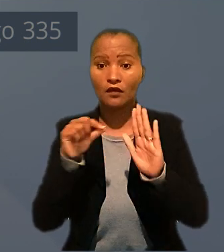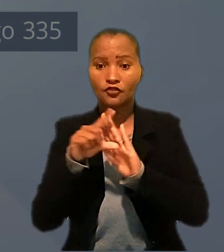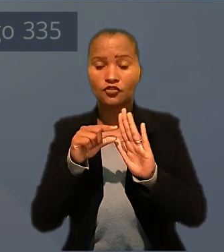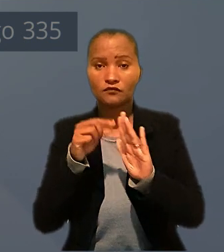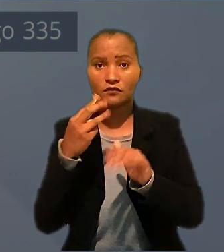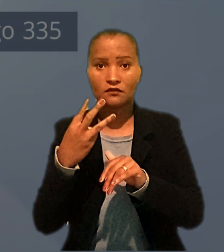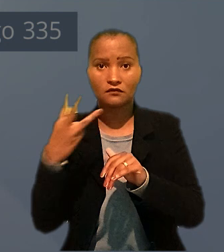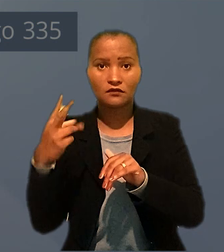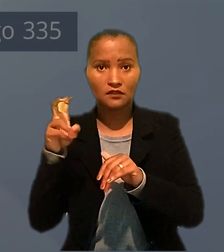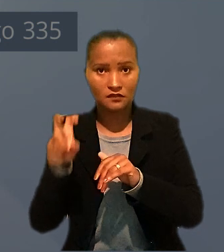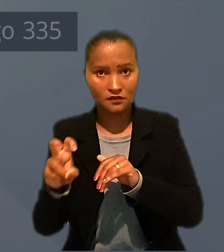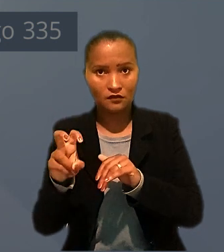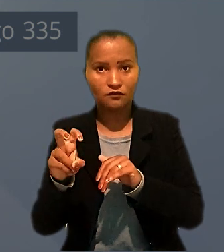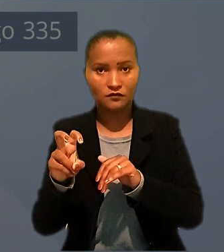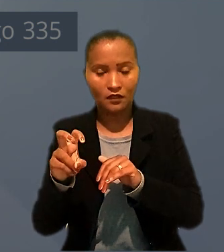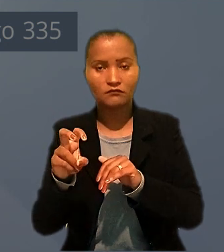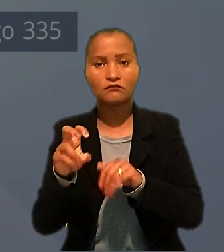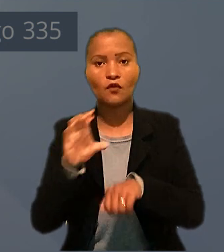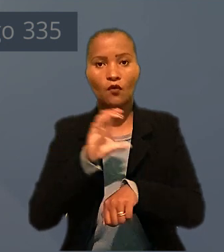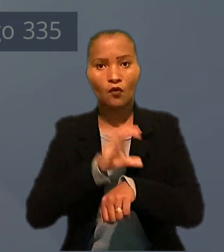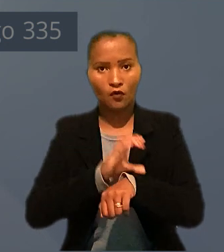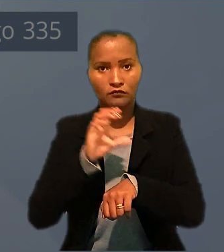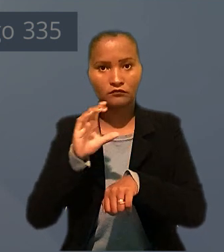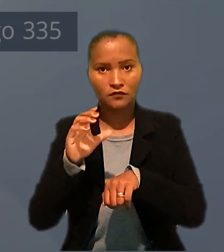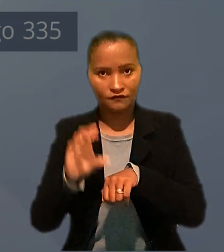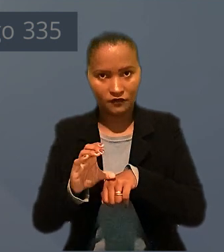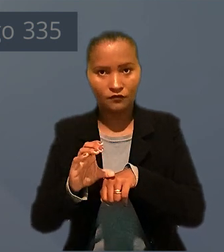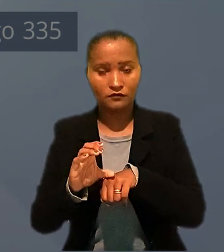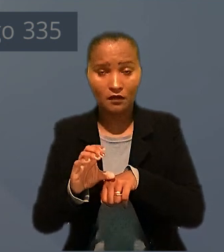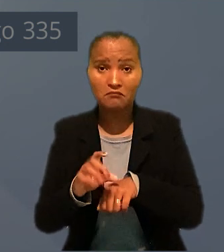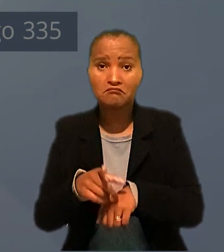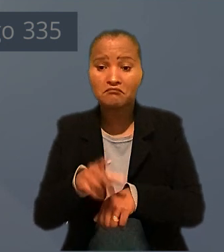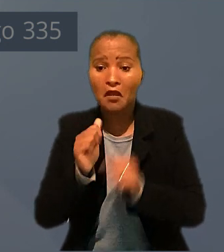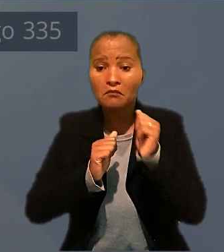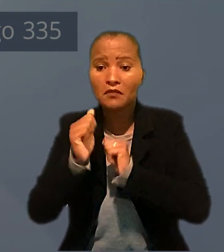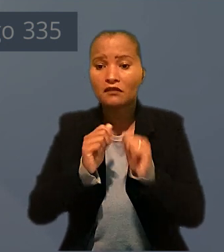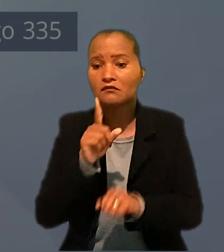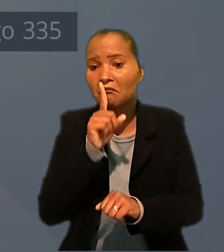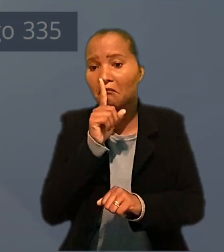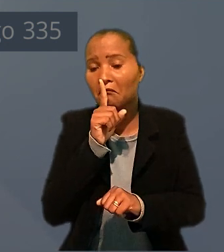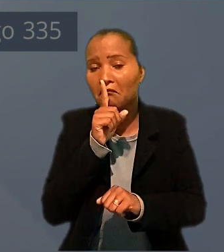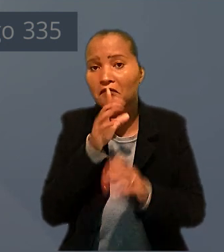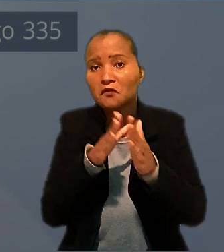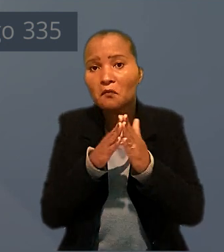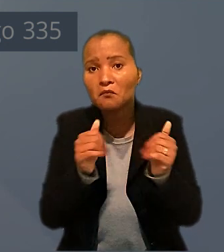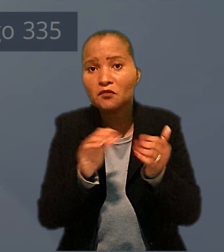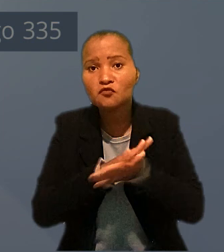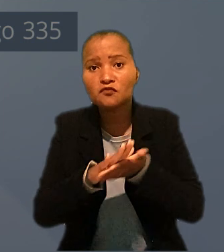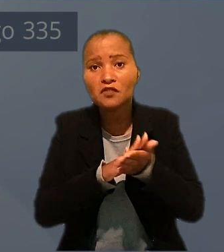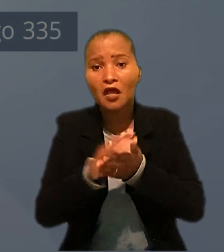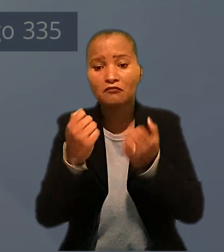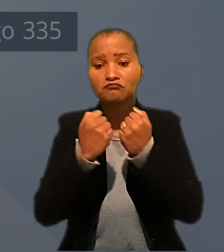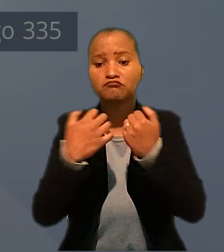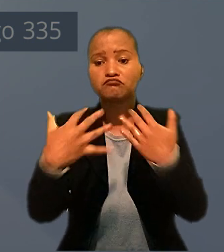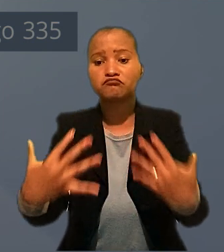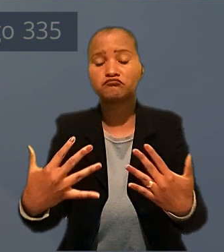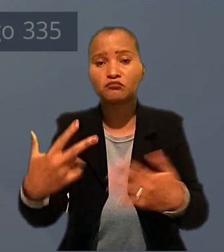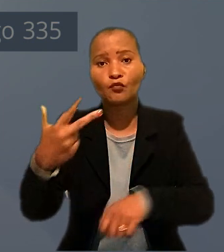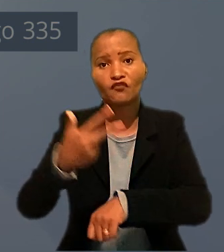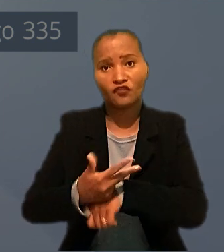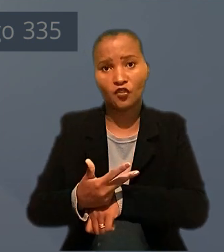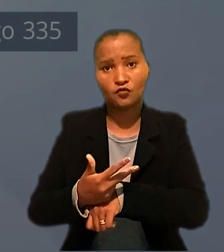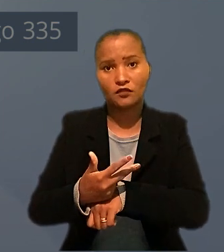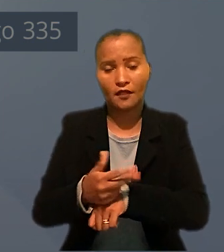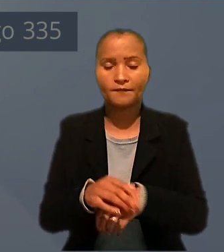artigo 335 do Código de Processo Civil, permaneceu em silêncio, sem pedir a realização de audiência